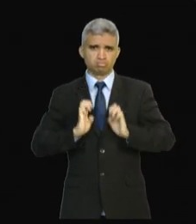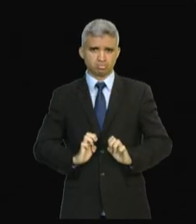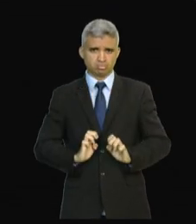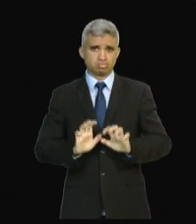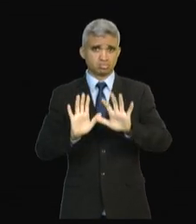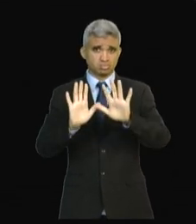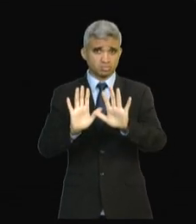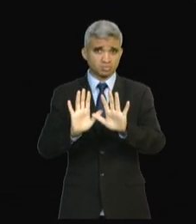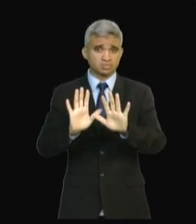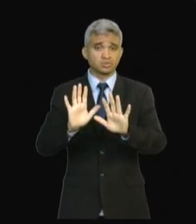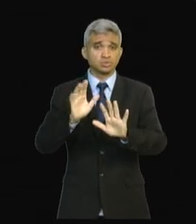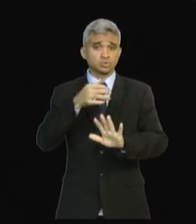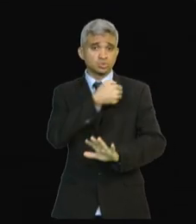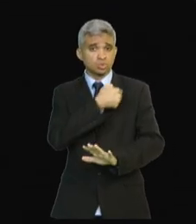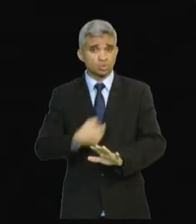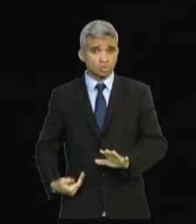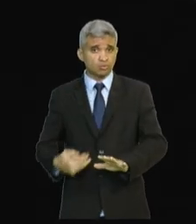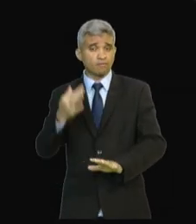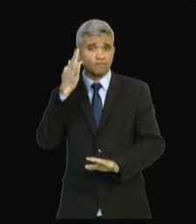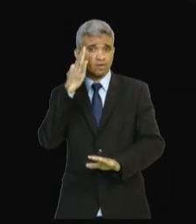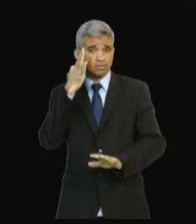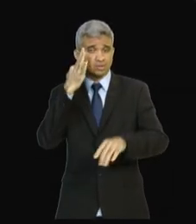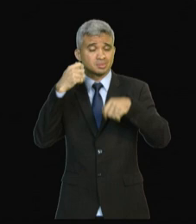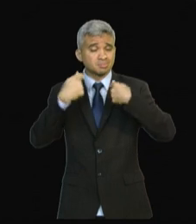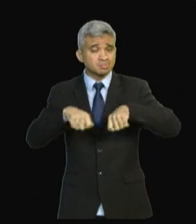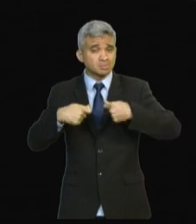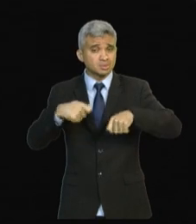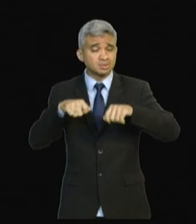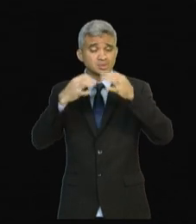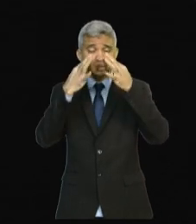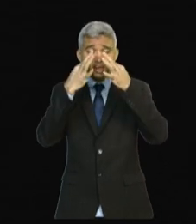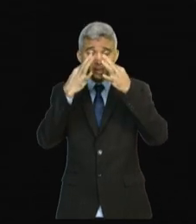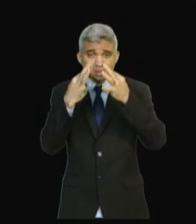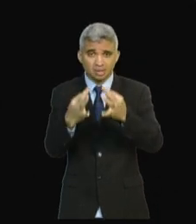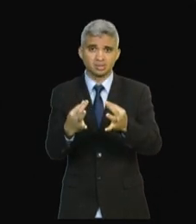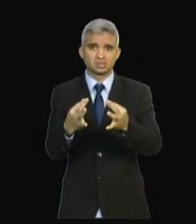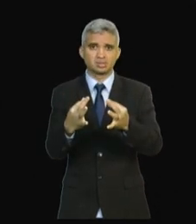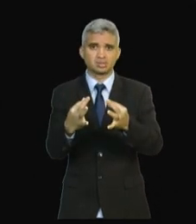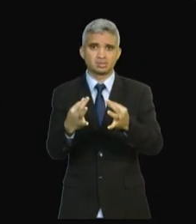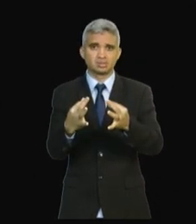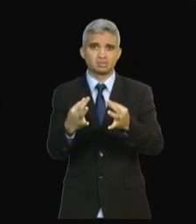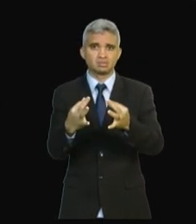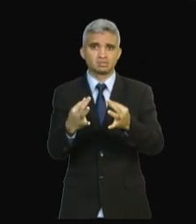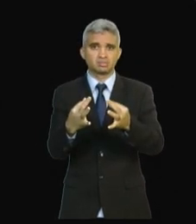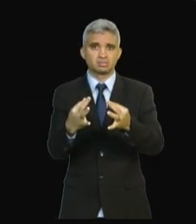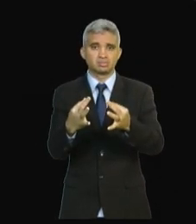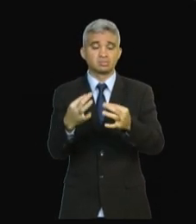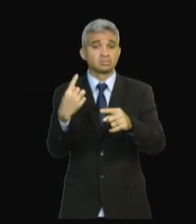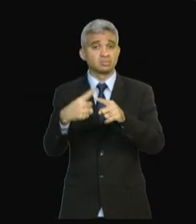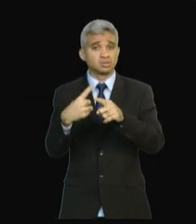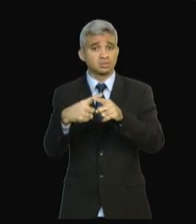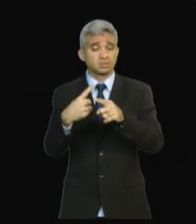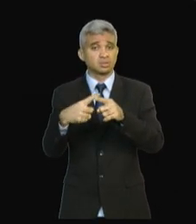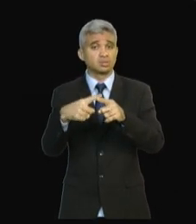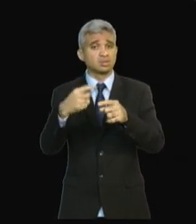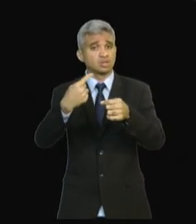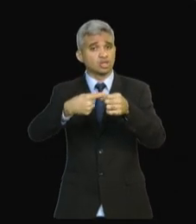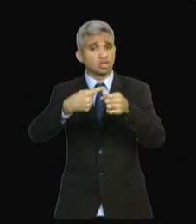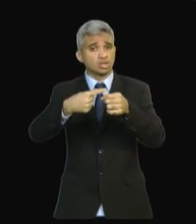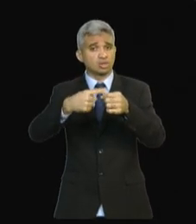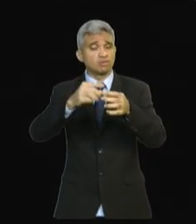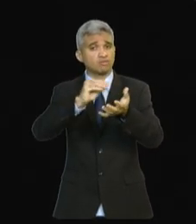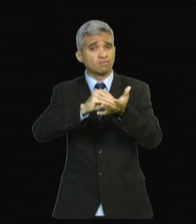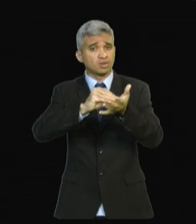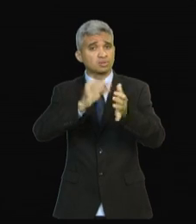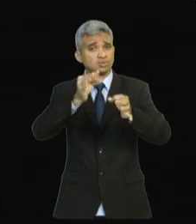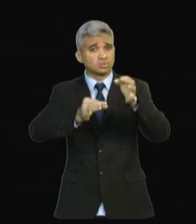governador estar muito atento para que as coisas cheguem nele e ele saiba das injustiças sequenciais e da falta de